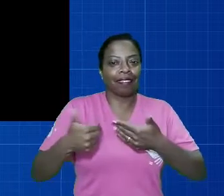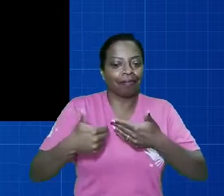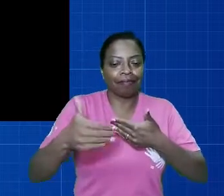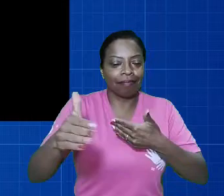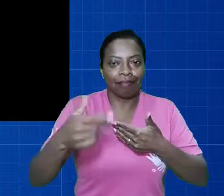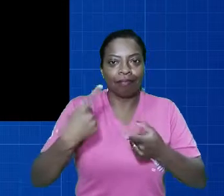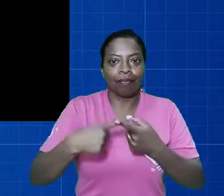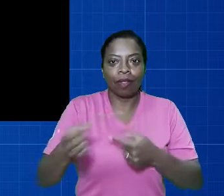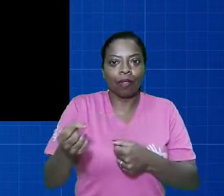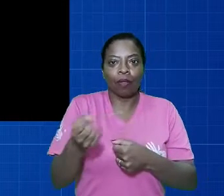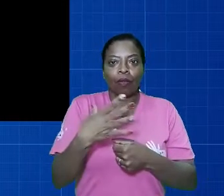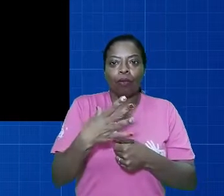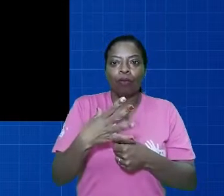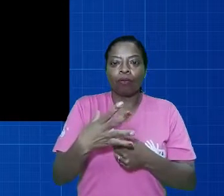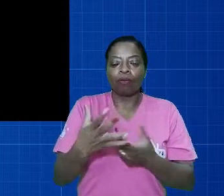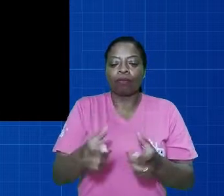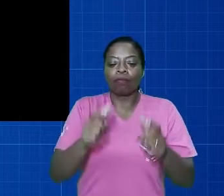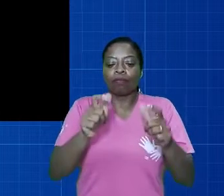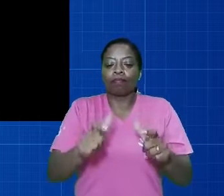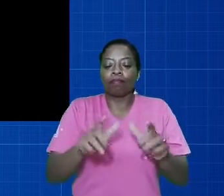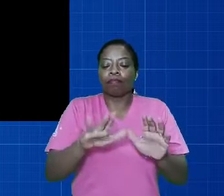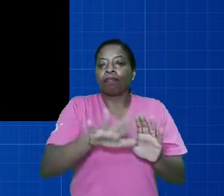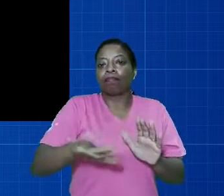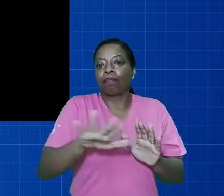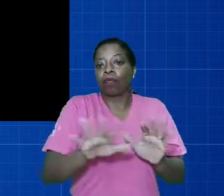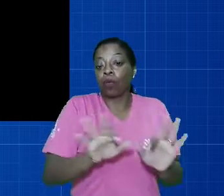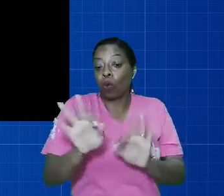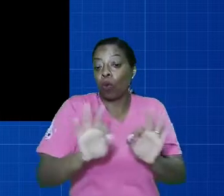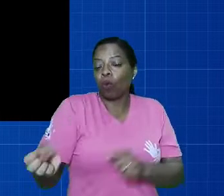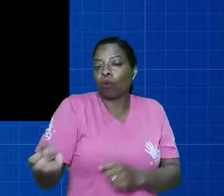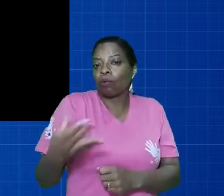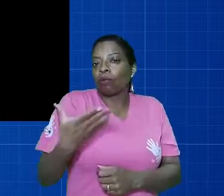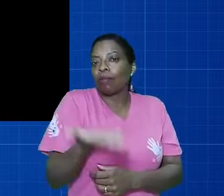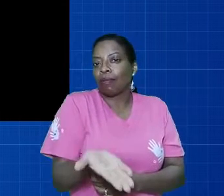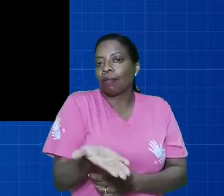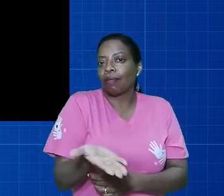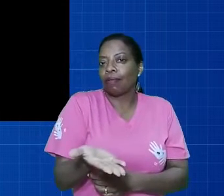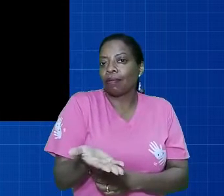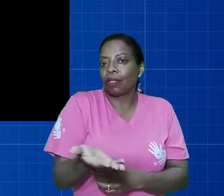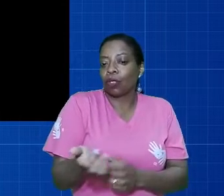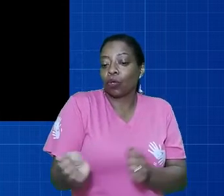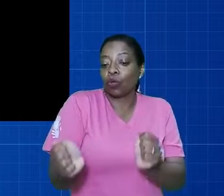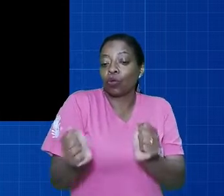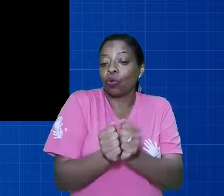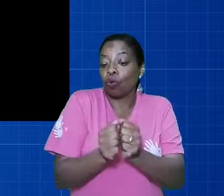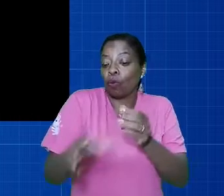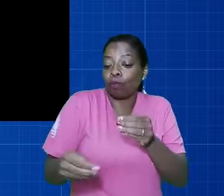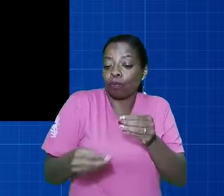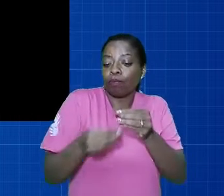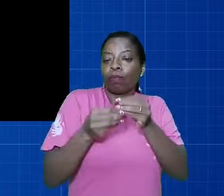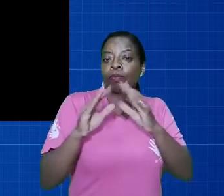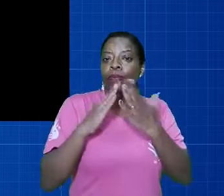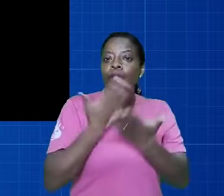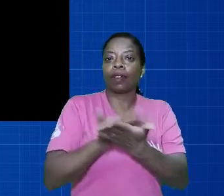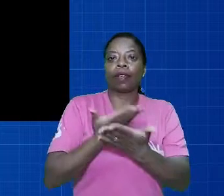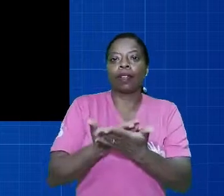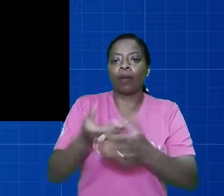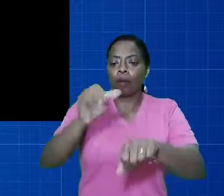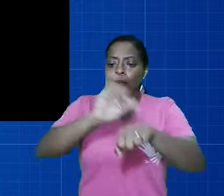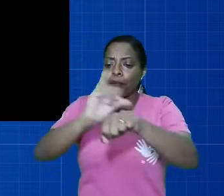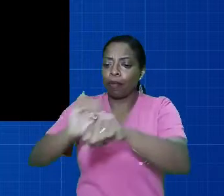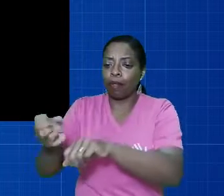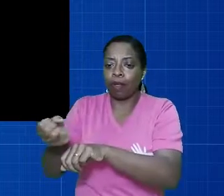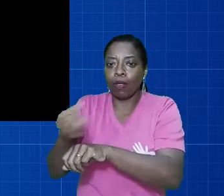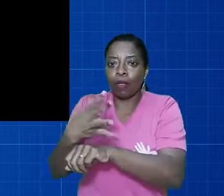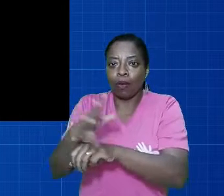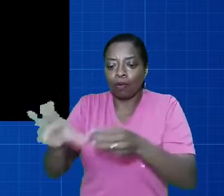partir desse novo formato que ela assume, né, que vai estar muito mais próximo à escola, né, com esses polos novos agora, a oficina